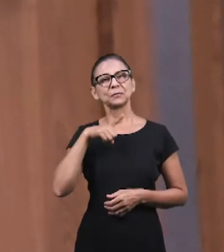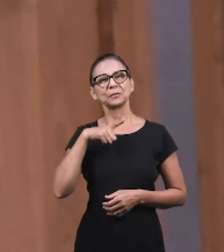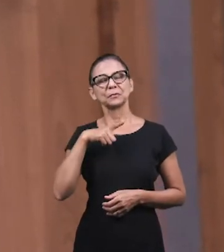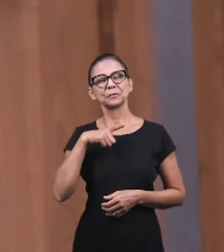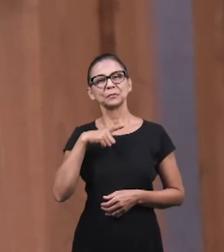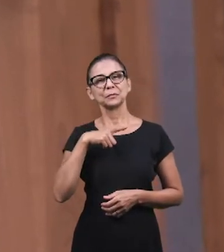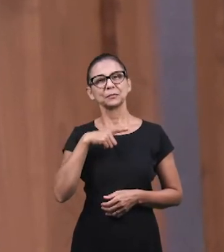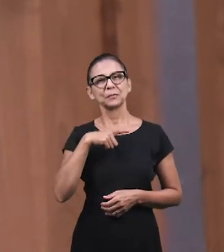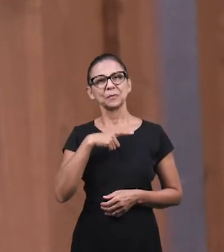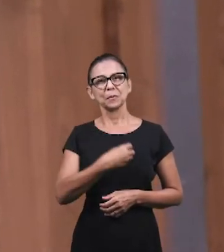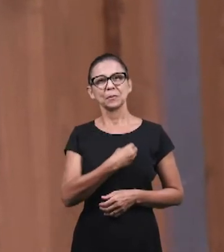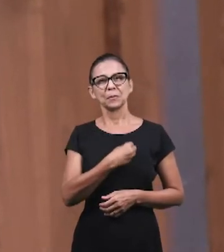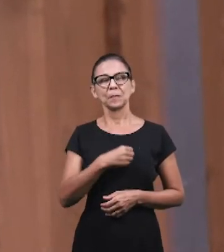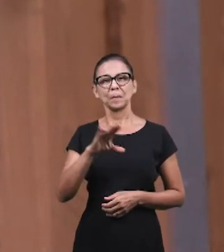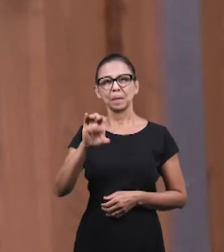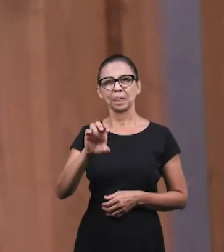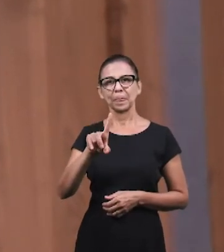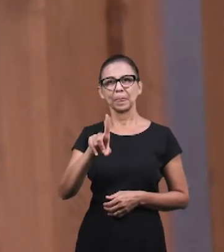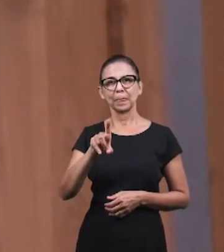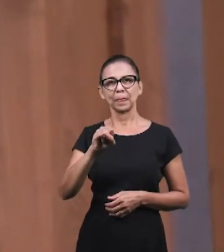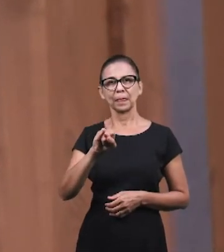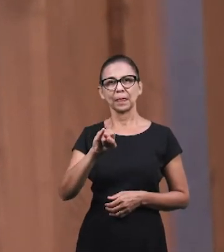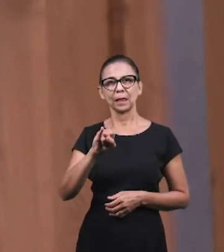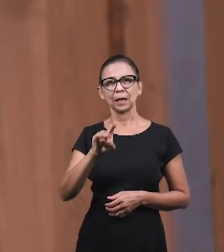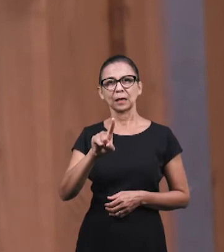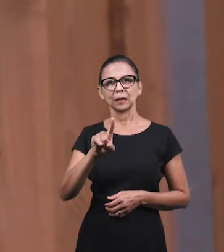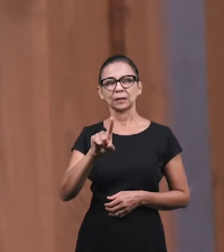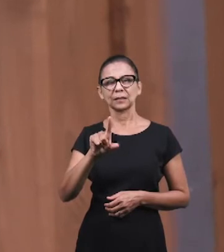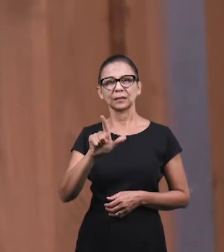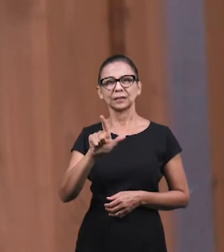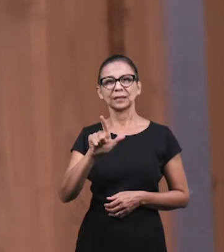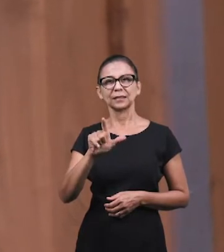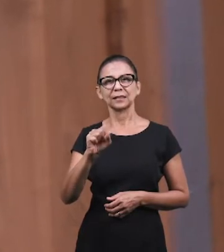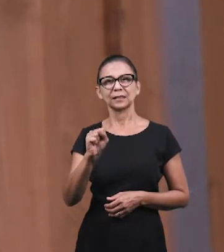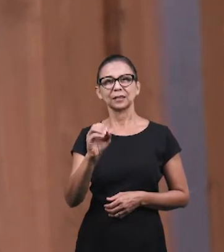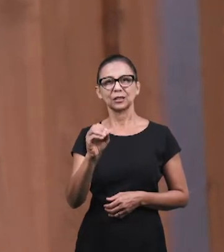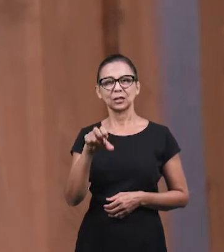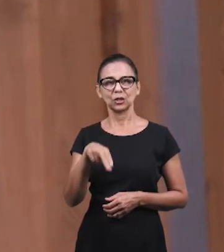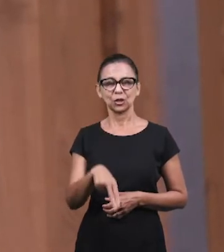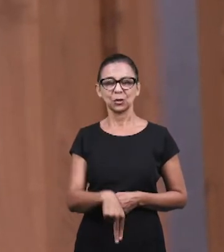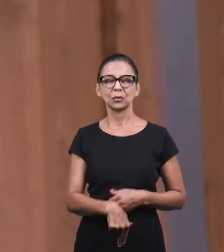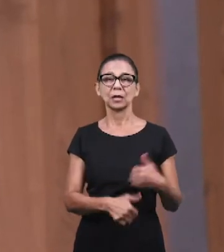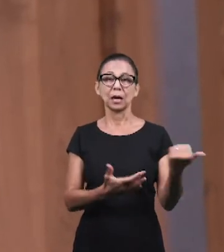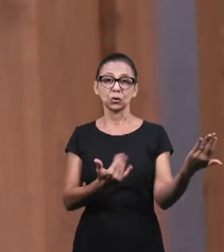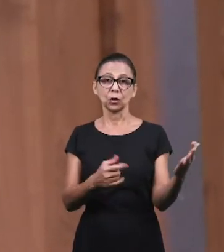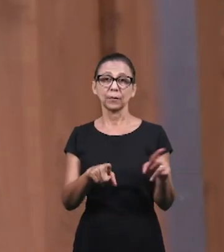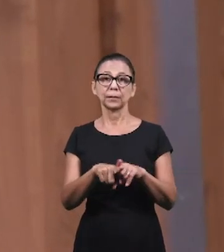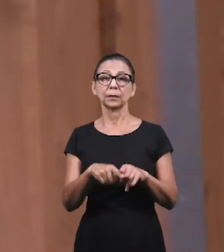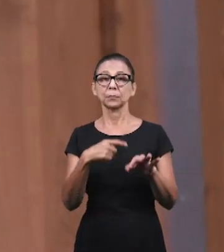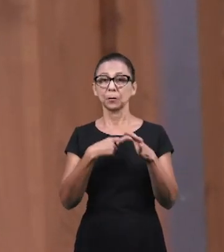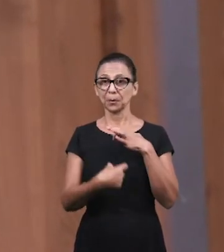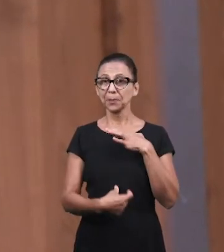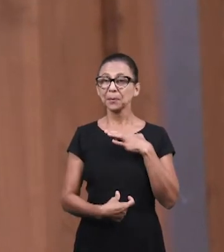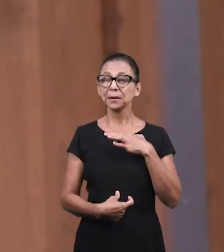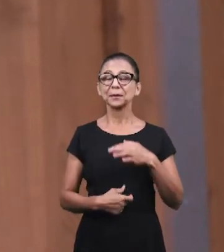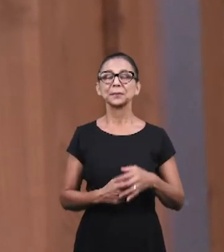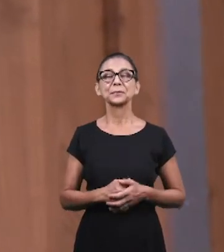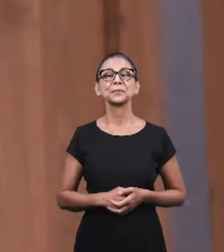a participação do Edilson, o jovem Edilson. Ele é jovem obreiro e ele vai responder também esta